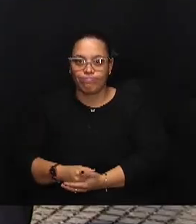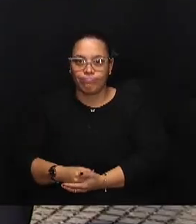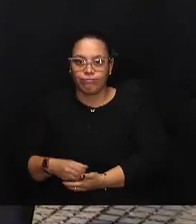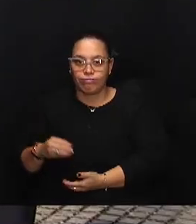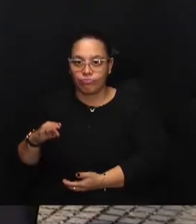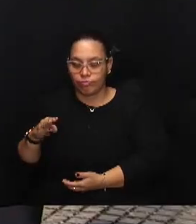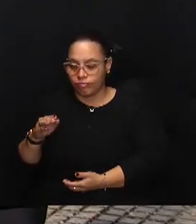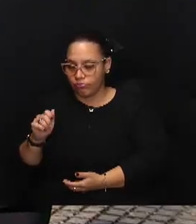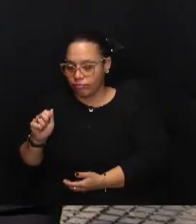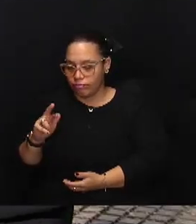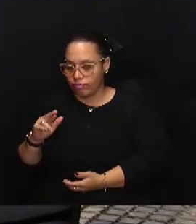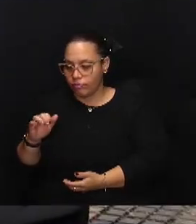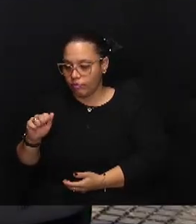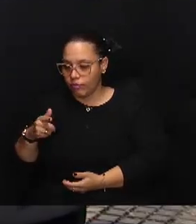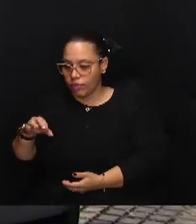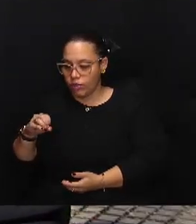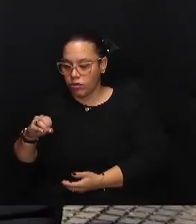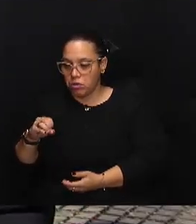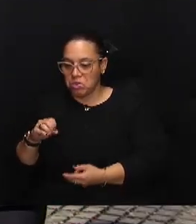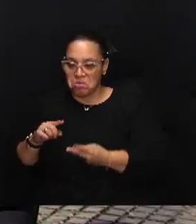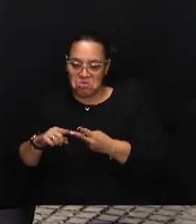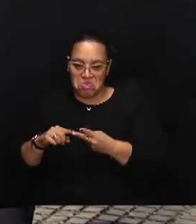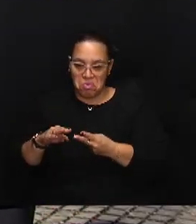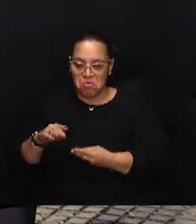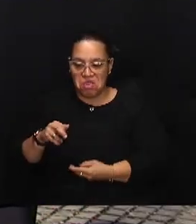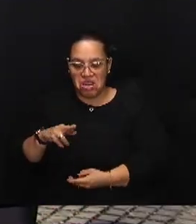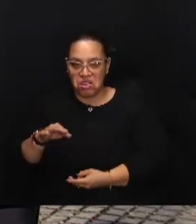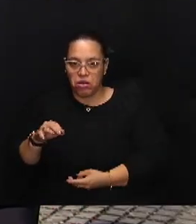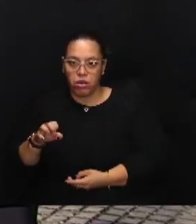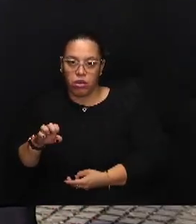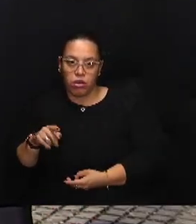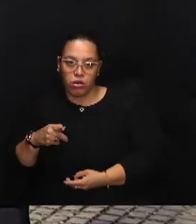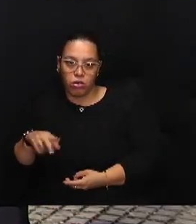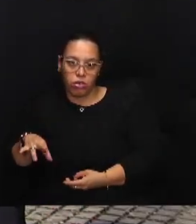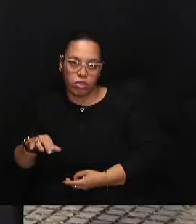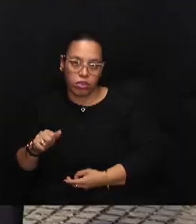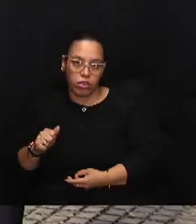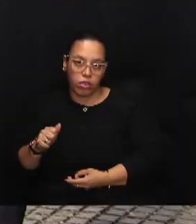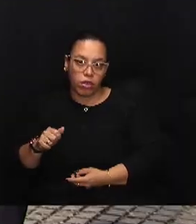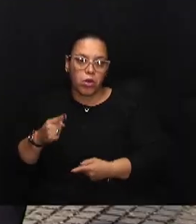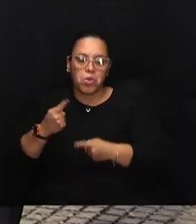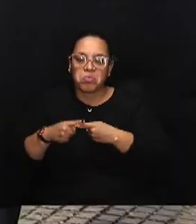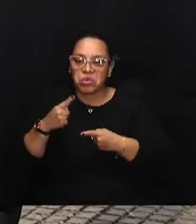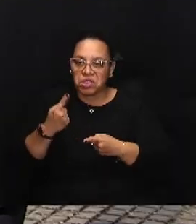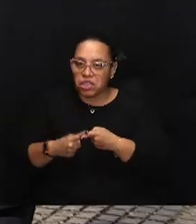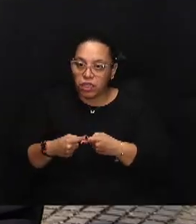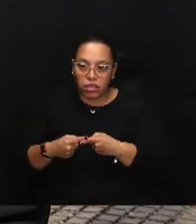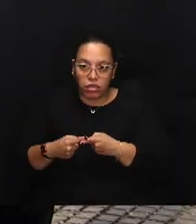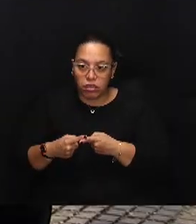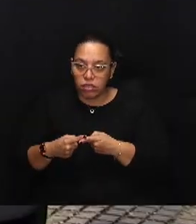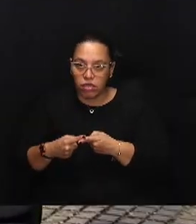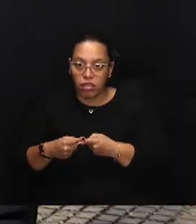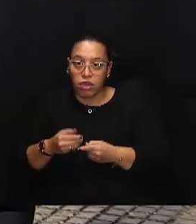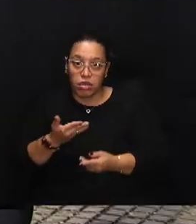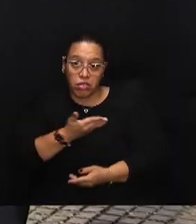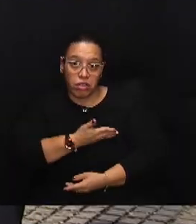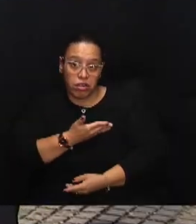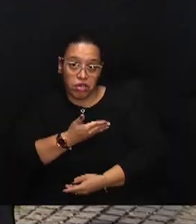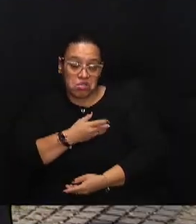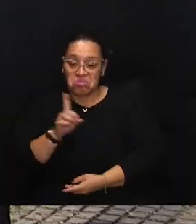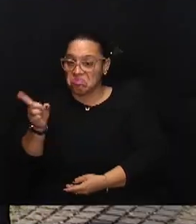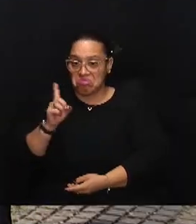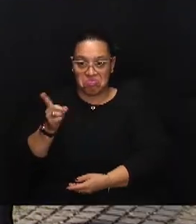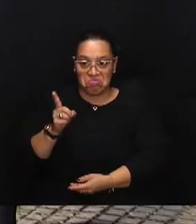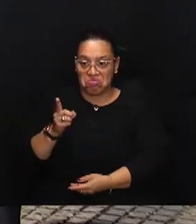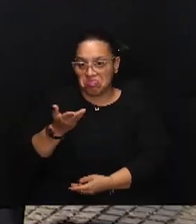que queria? Será que era a baronesa? Quem que queria o Antônio ali? Por que ele tinha? Tem gente que fala que ele era amigo, tem gente que fala que ele não era